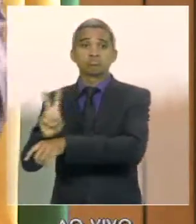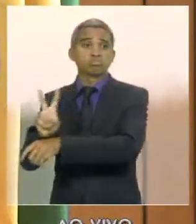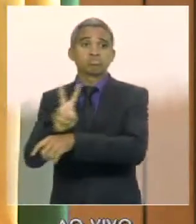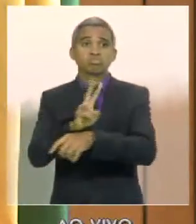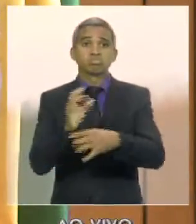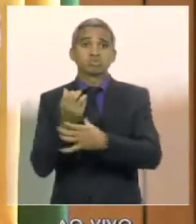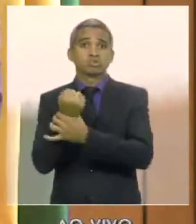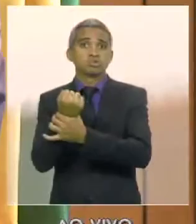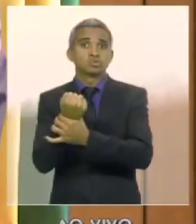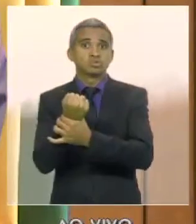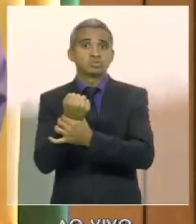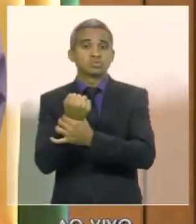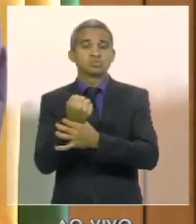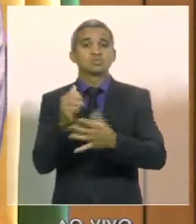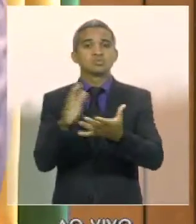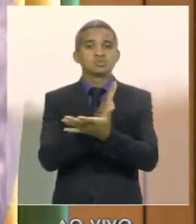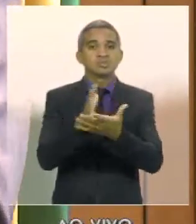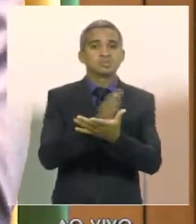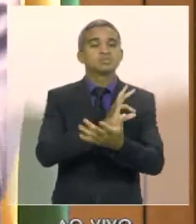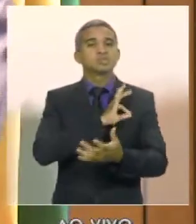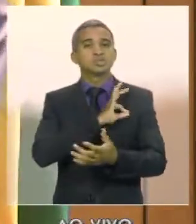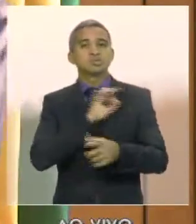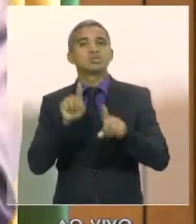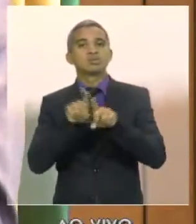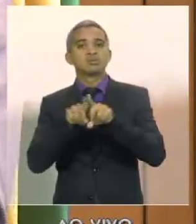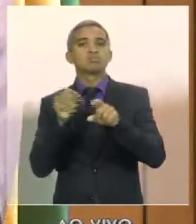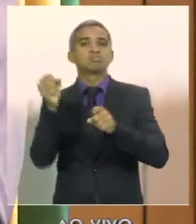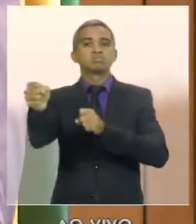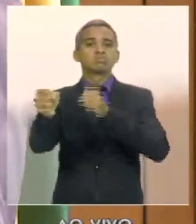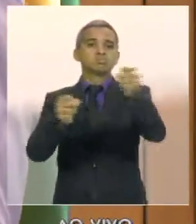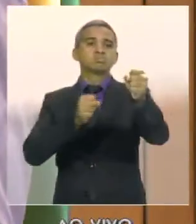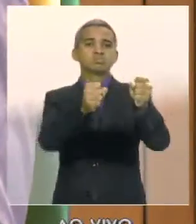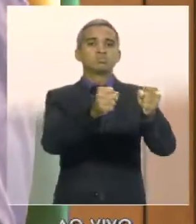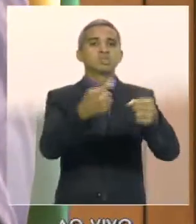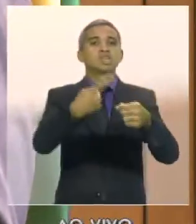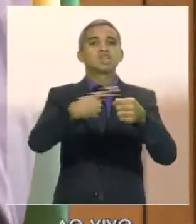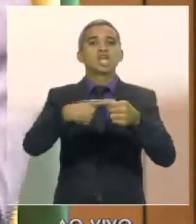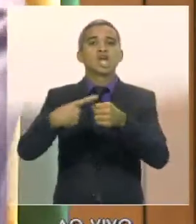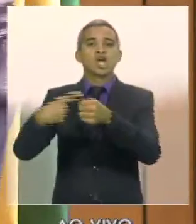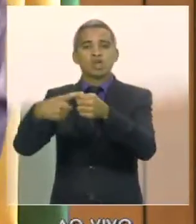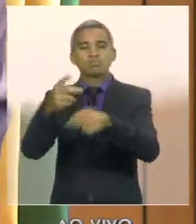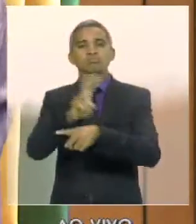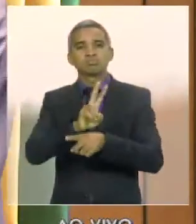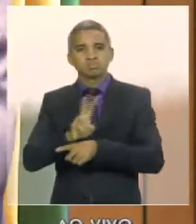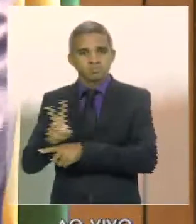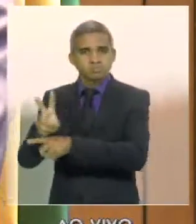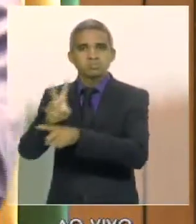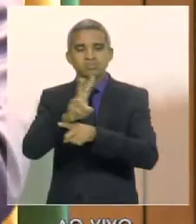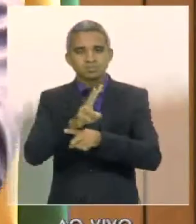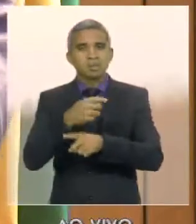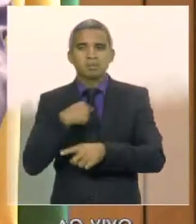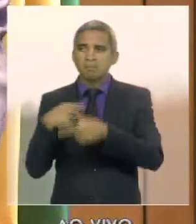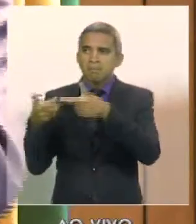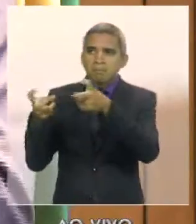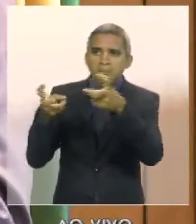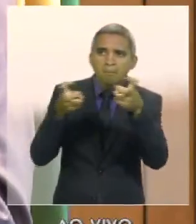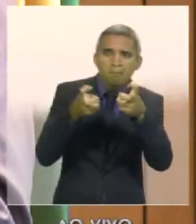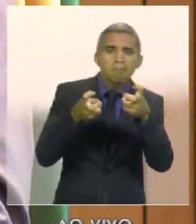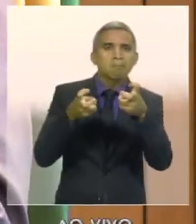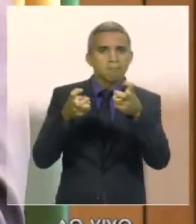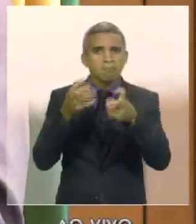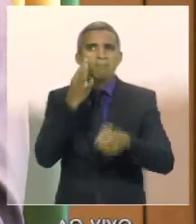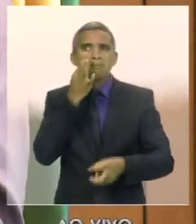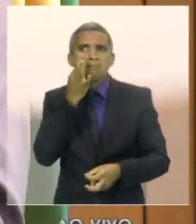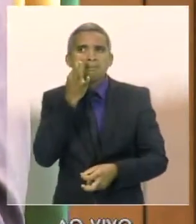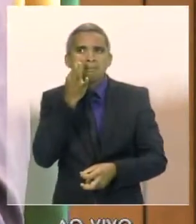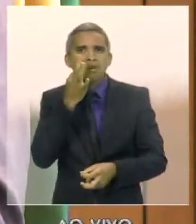Policiais que foram encaminhados ao interior do Estado, aonde eu participei, eu pude perceber realmente a presença efetiva da Polícia Militar e